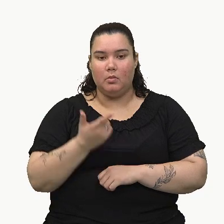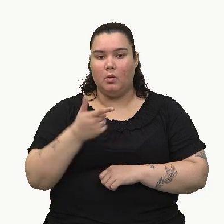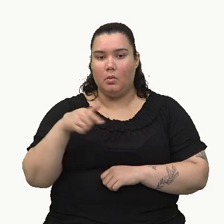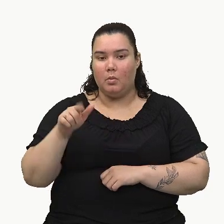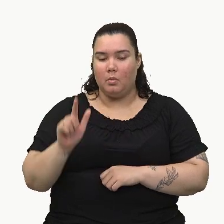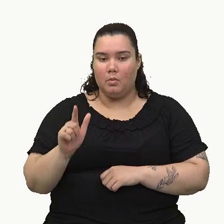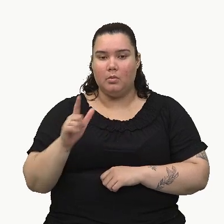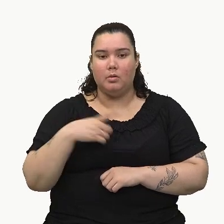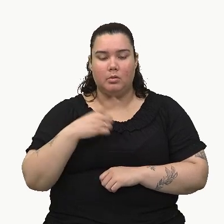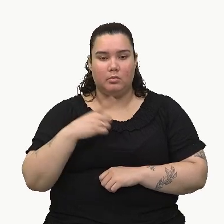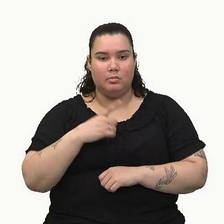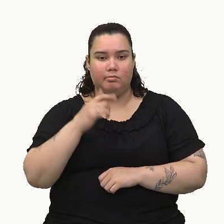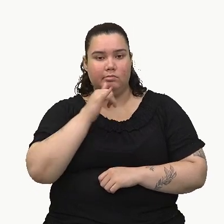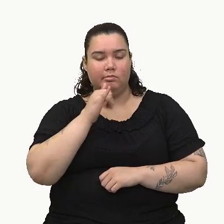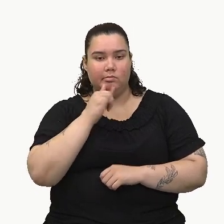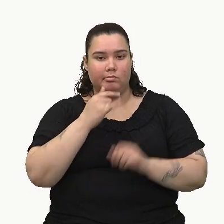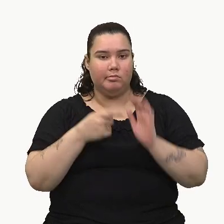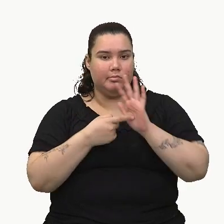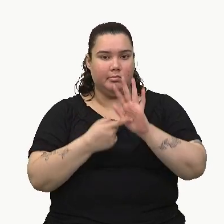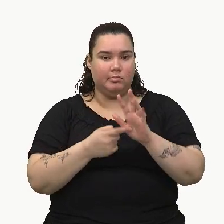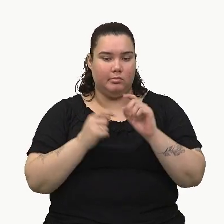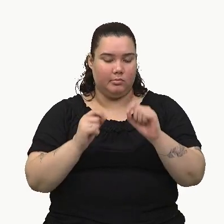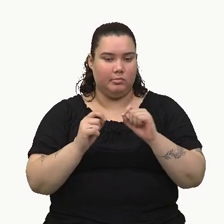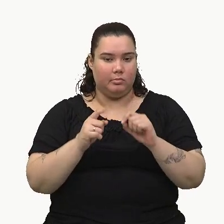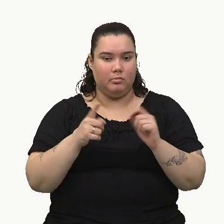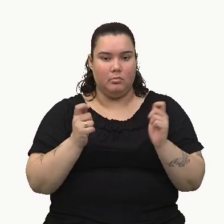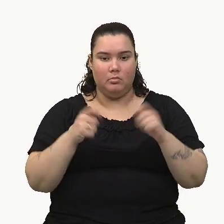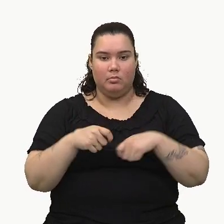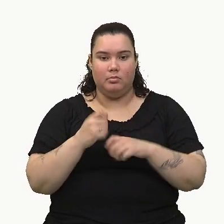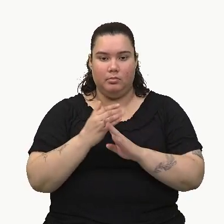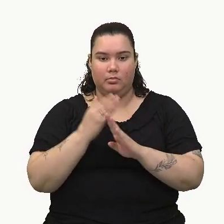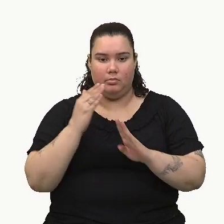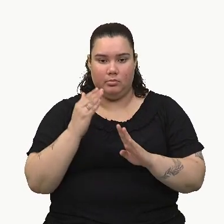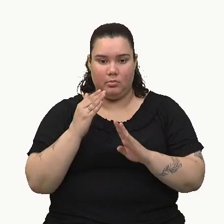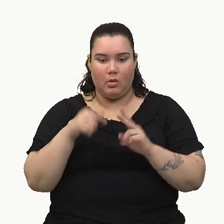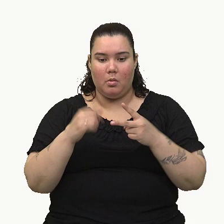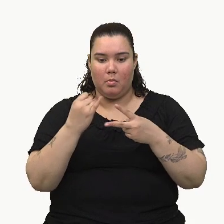Existe uma outra maneira também de você determinar o grau de